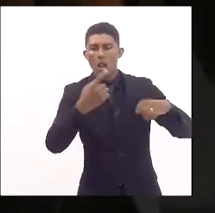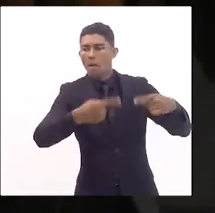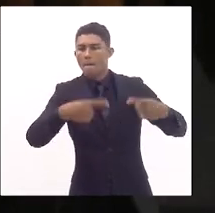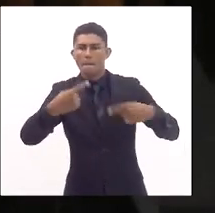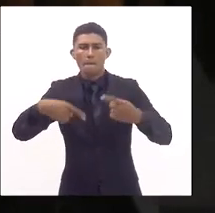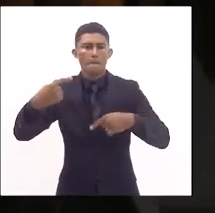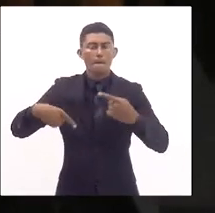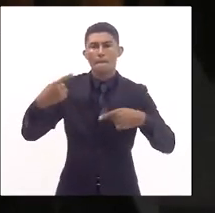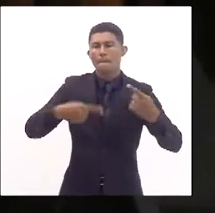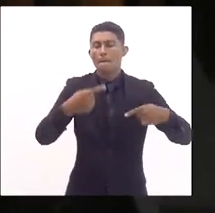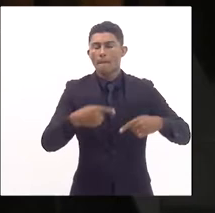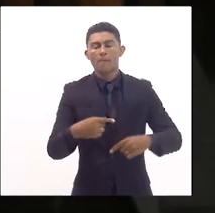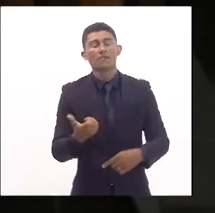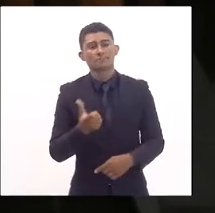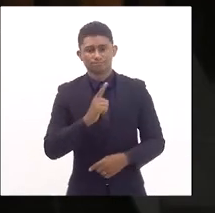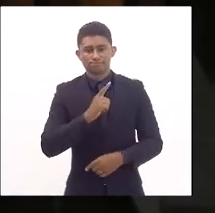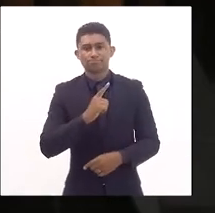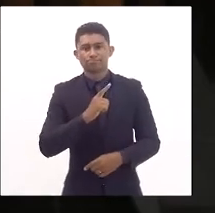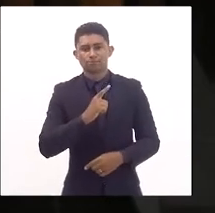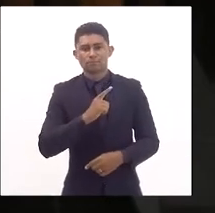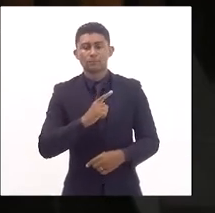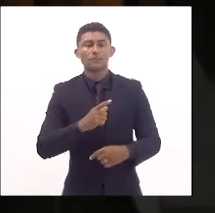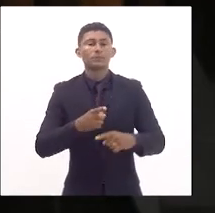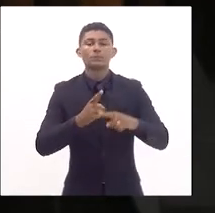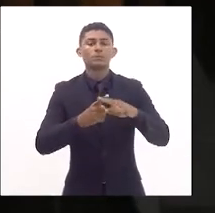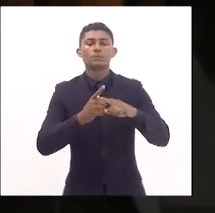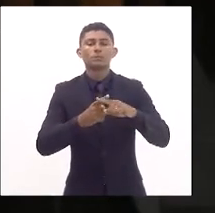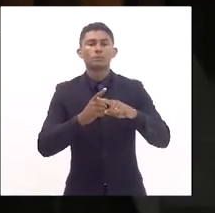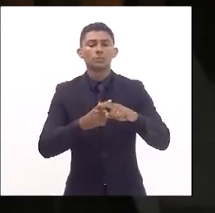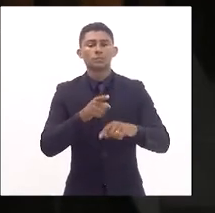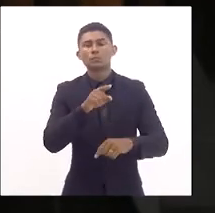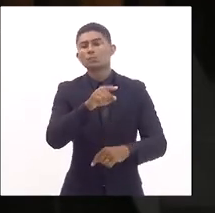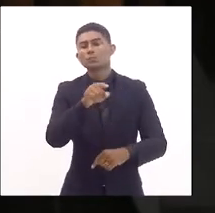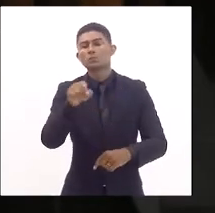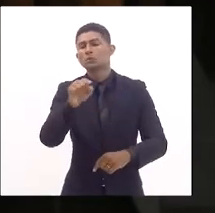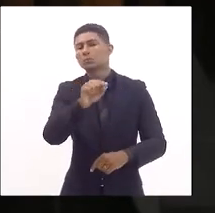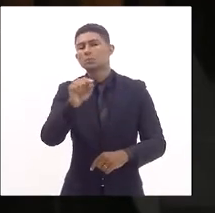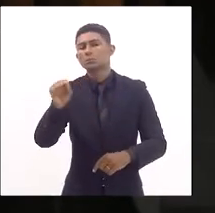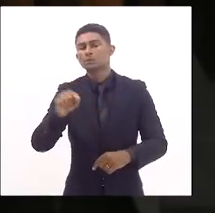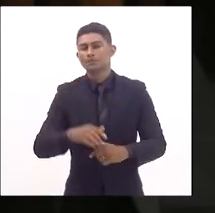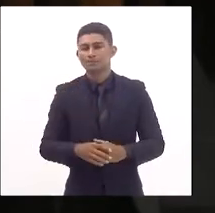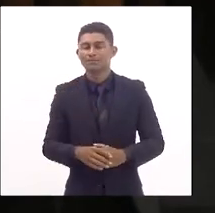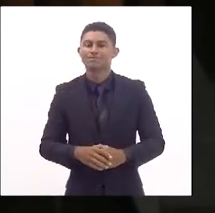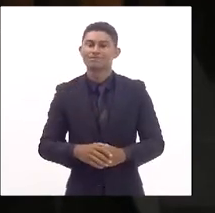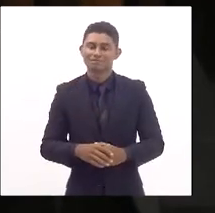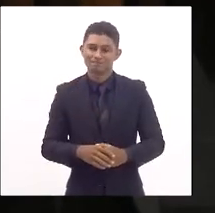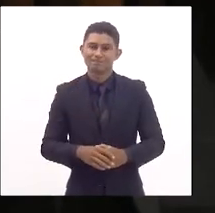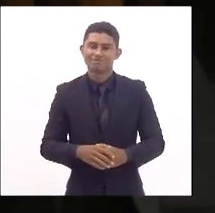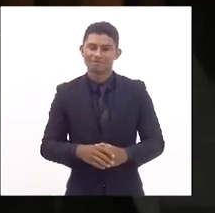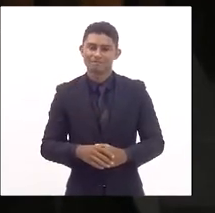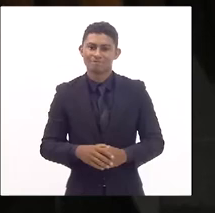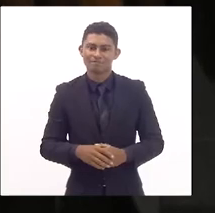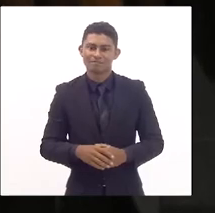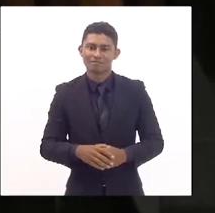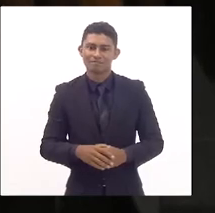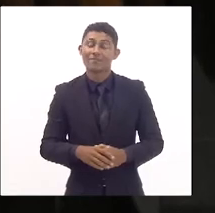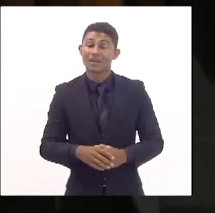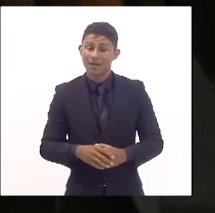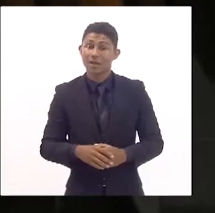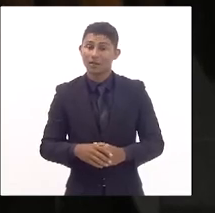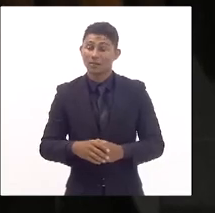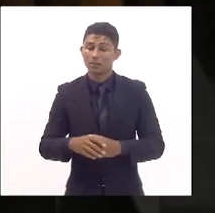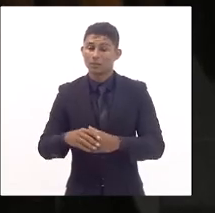sempre né Por causa no fundo no fundo do retorno eleitoral